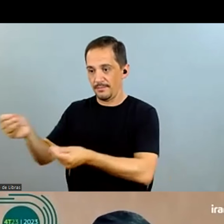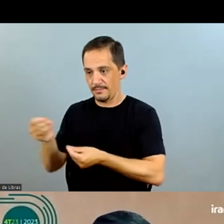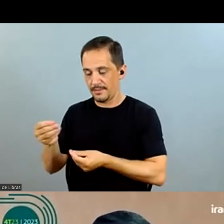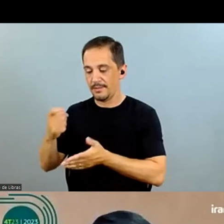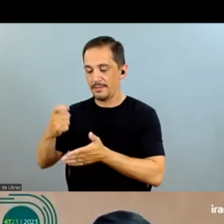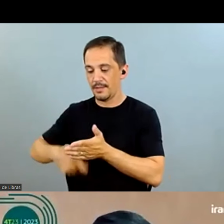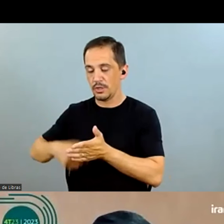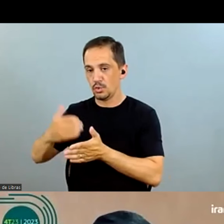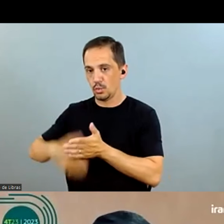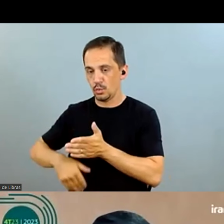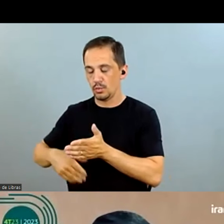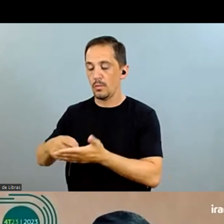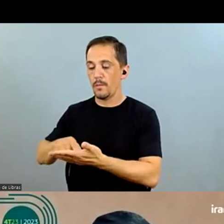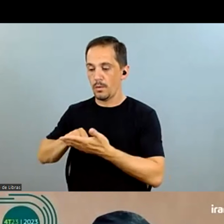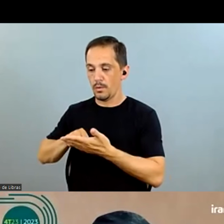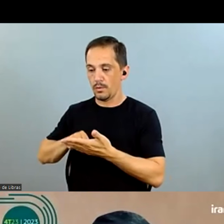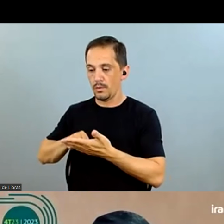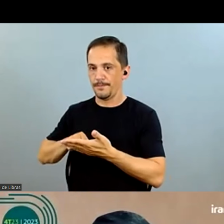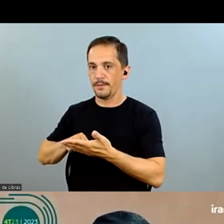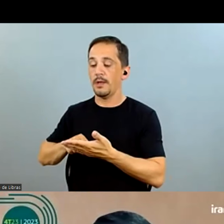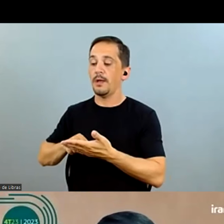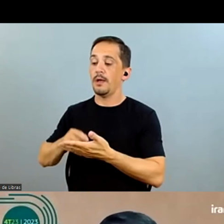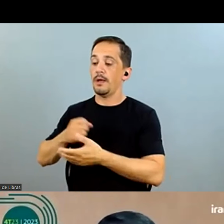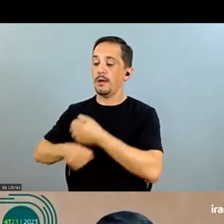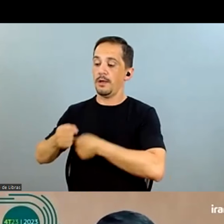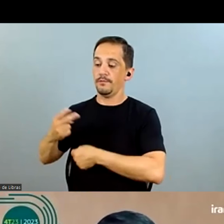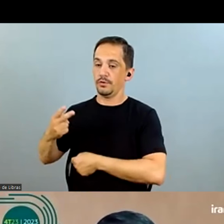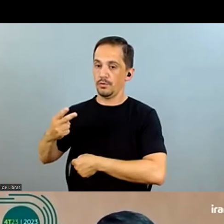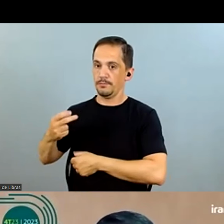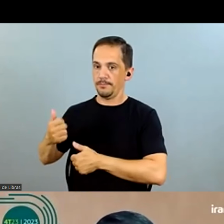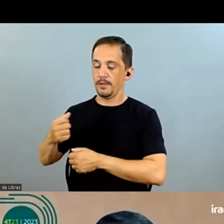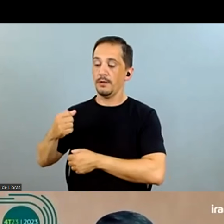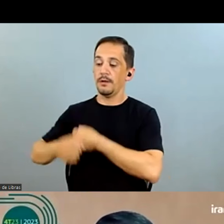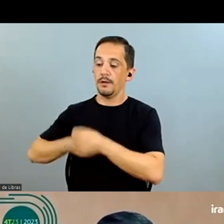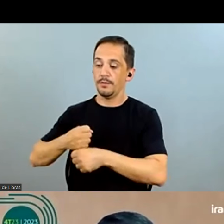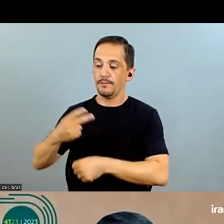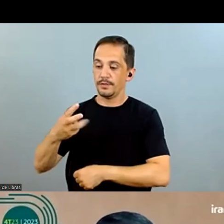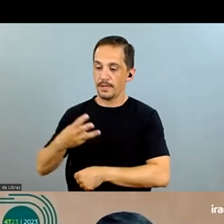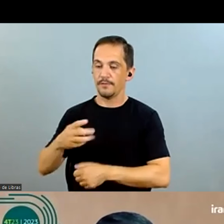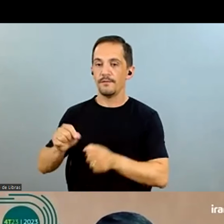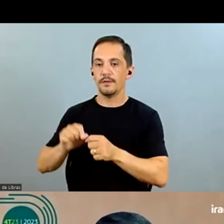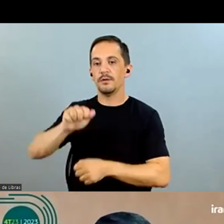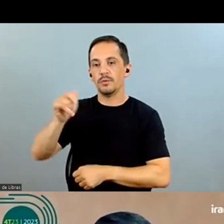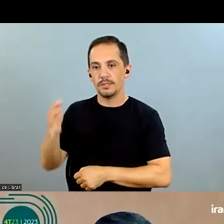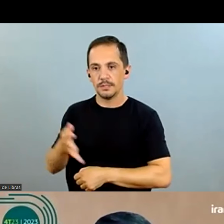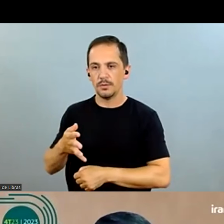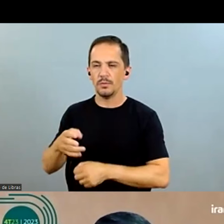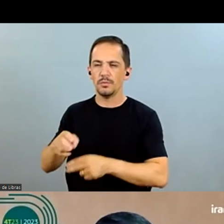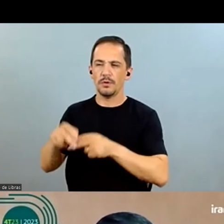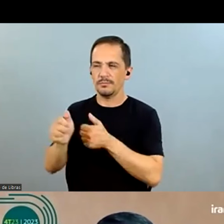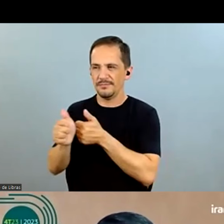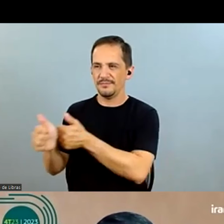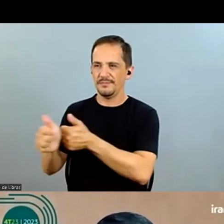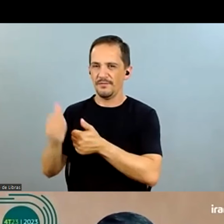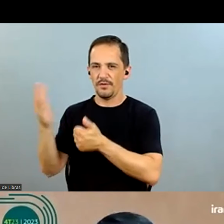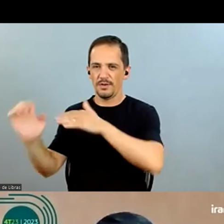2022 em dezembro 23 A empresa atualizou as condições de mercado e incorporou um aumento de 5% da taxa